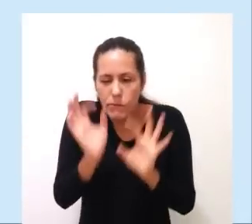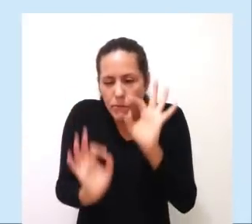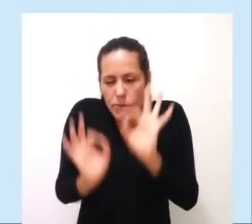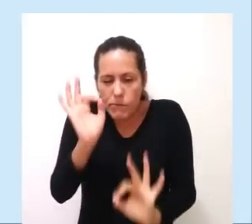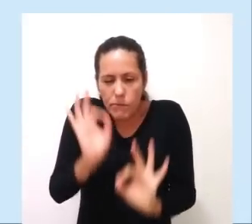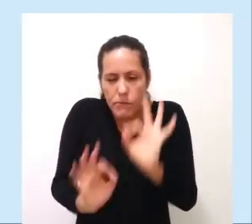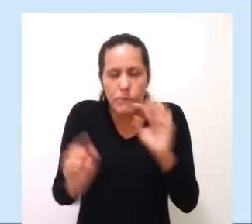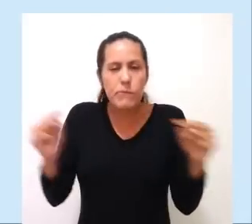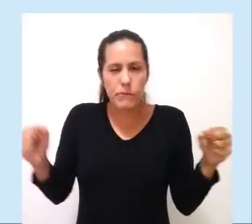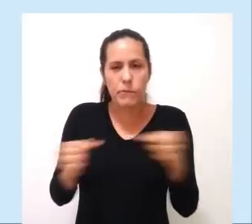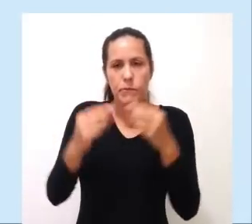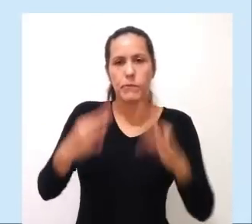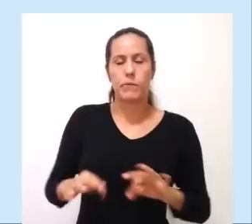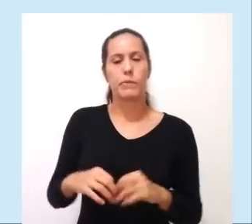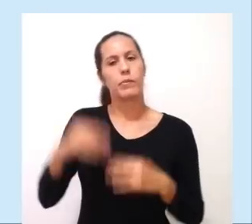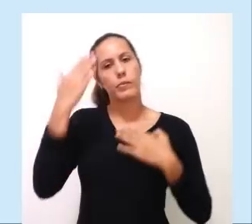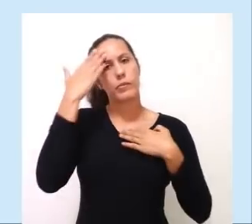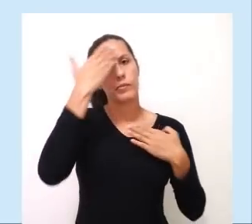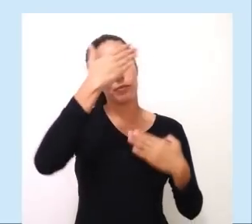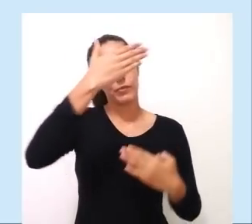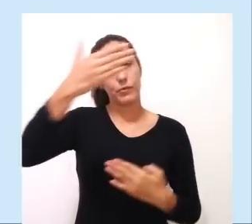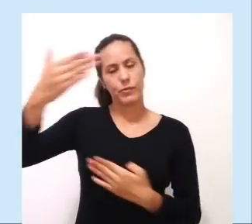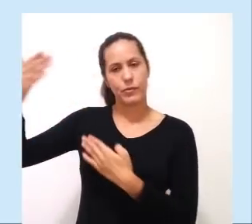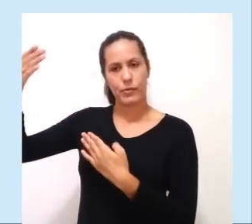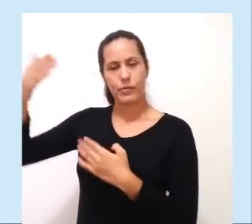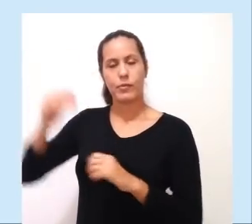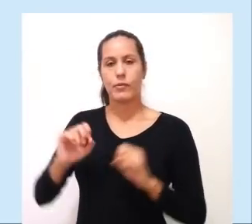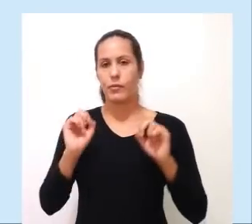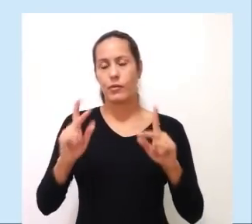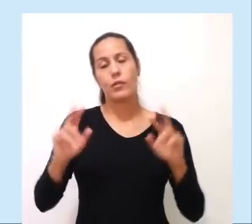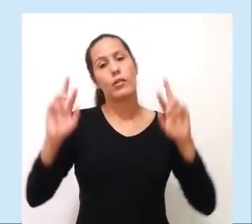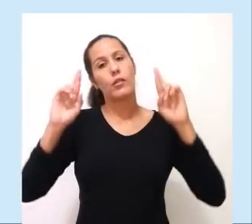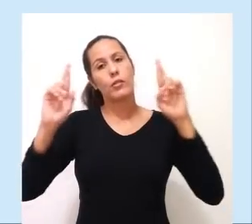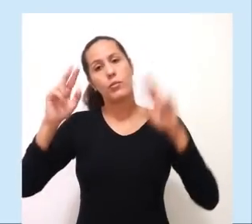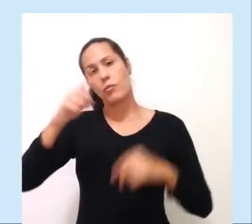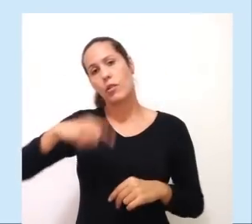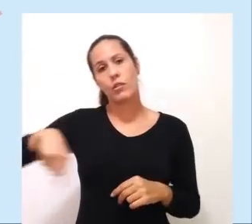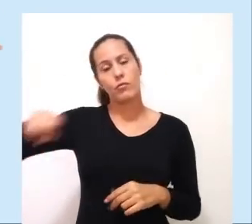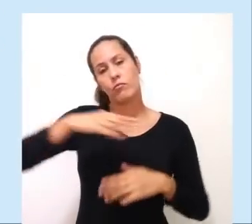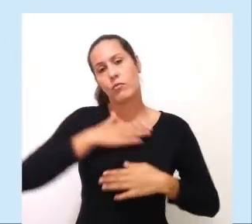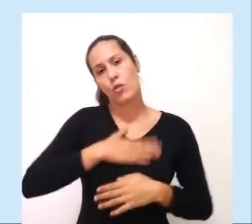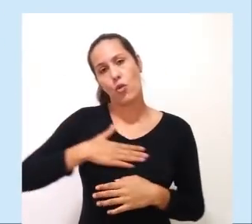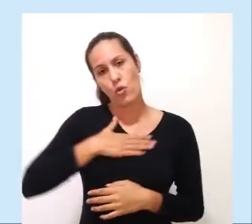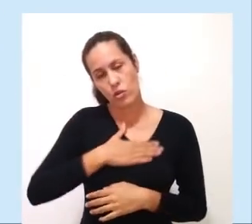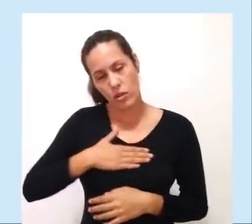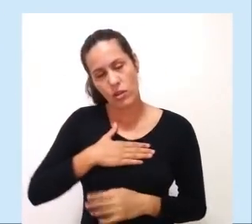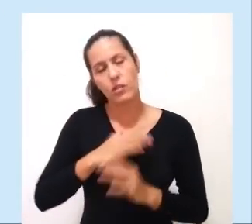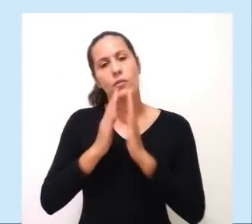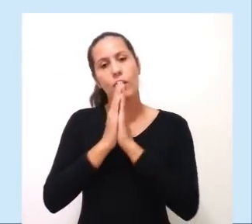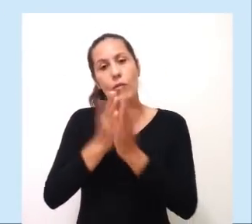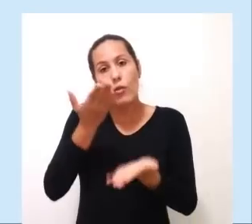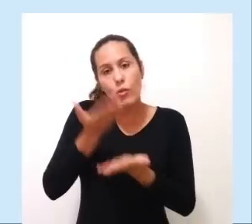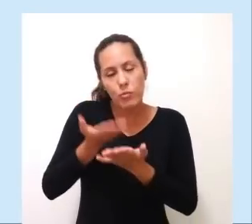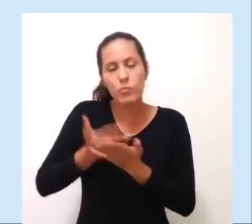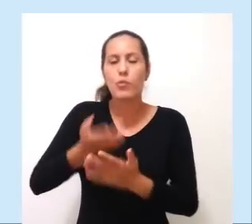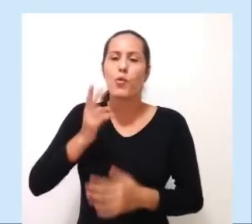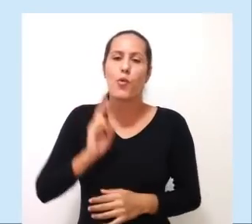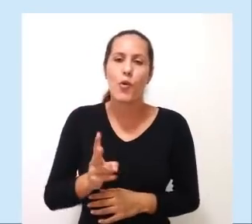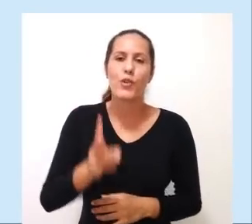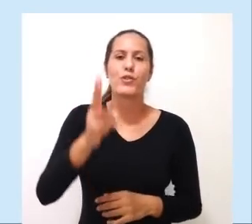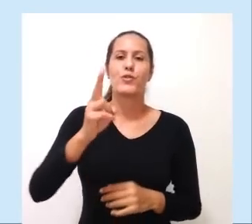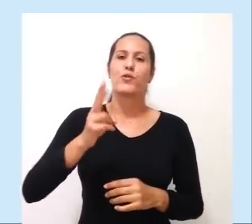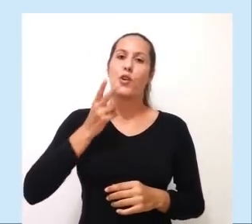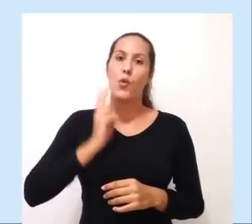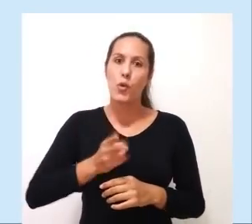uma notícia. Minha gente, muito obrigado, certo? Espero que todos vocês tenham gostado e continuem a estudar, né?